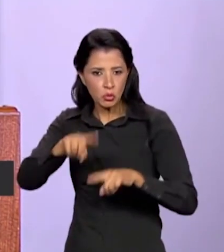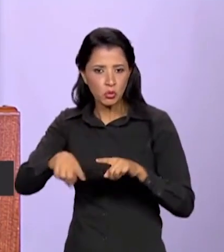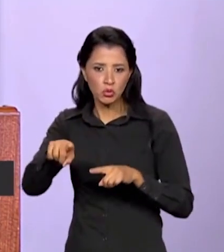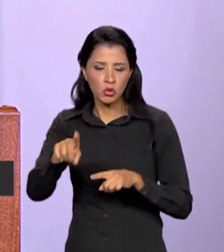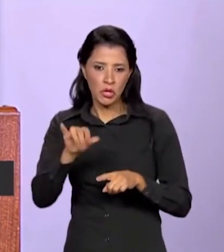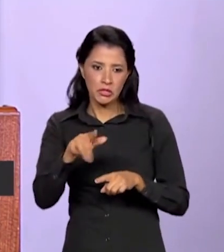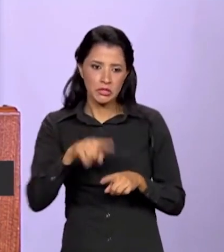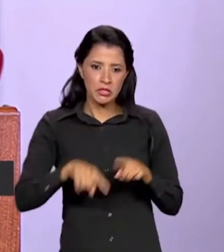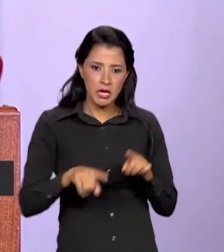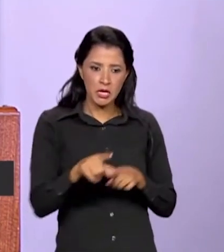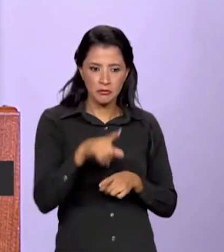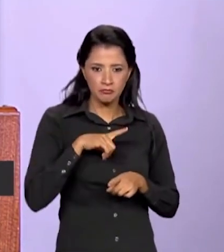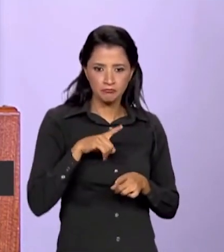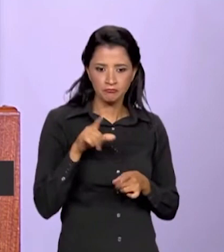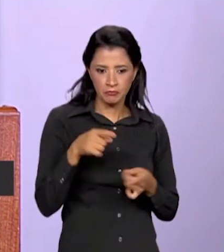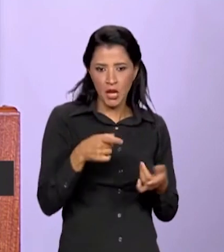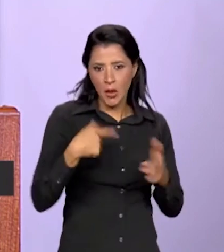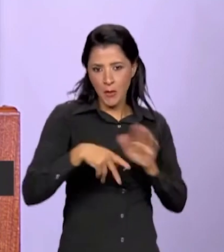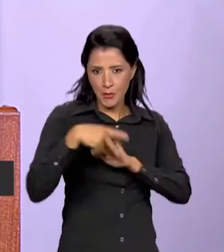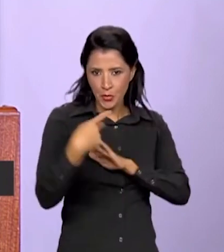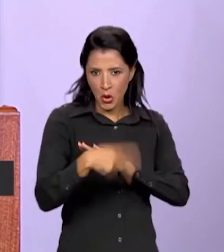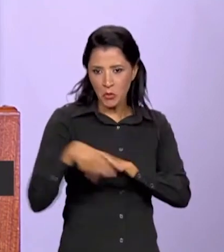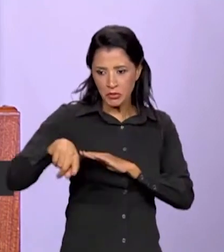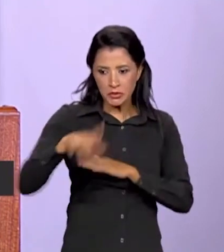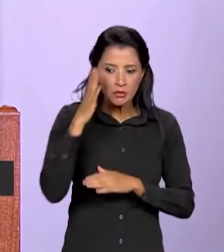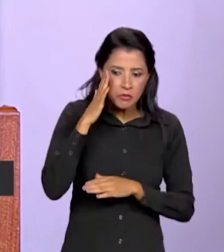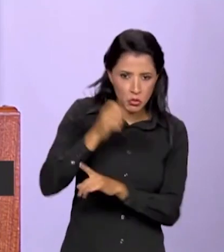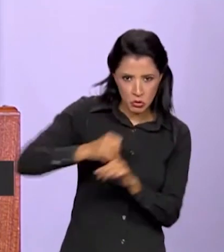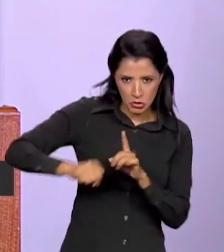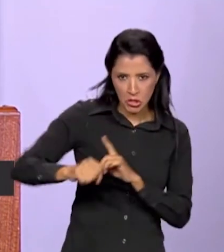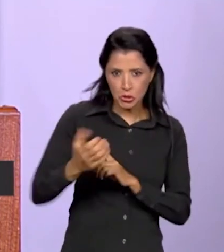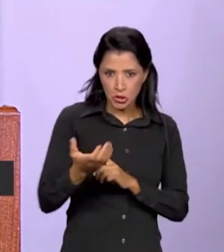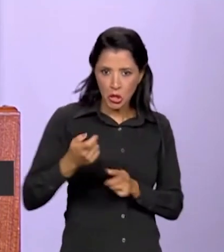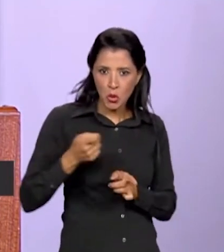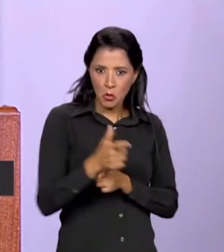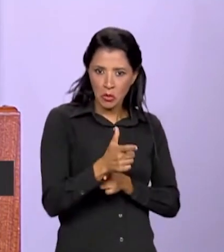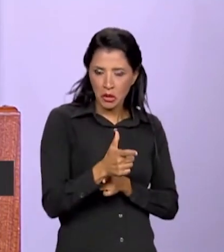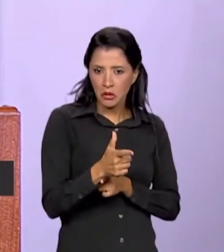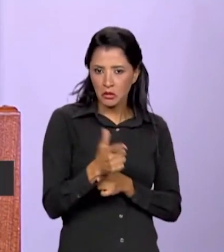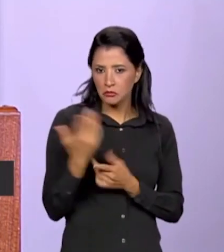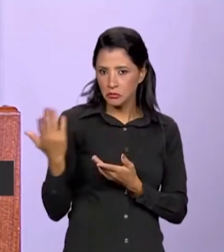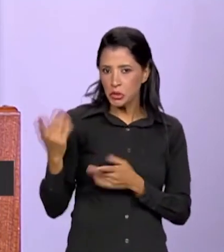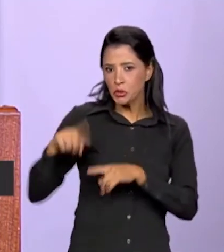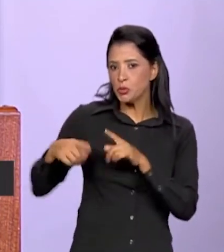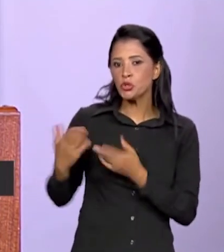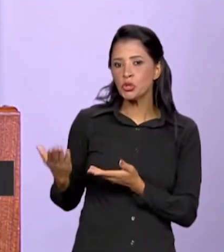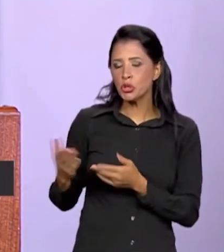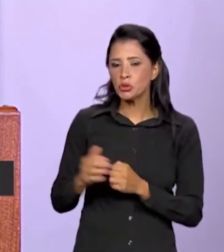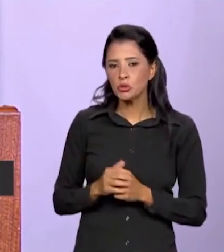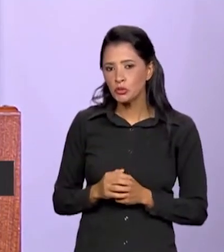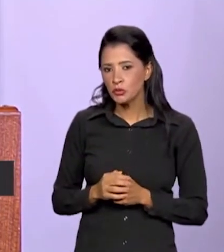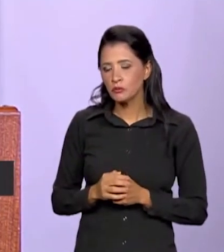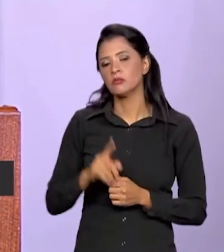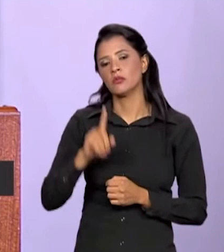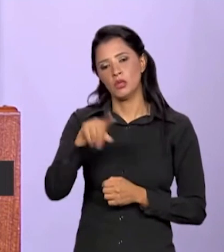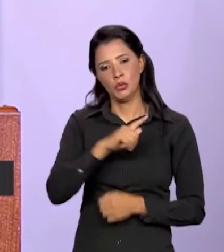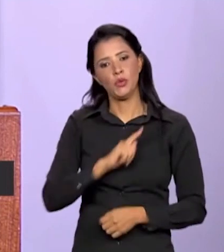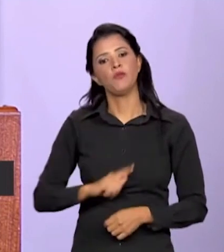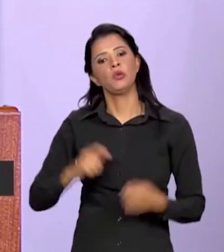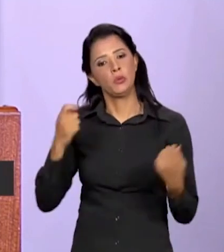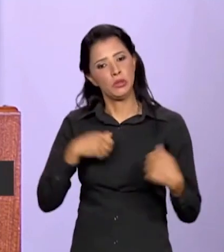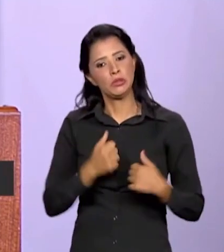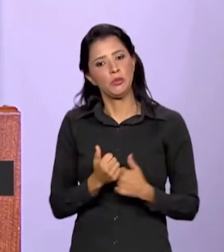aqui, ele tem que saber que a sociedade quer comprar isso aqui. E para isso, o governo tem que